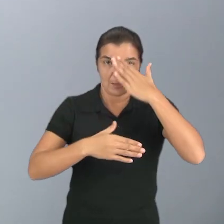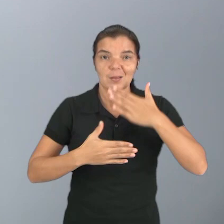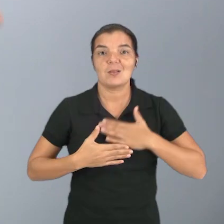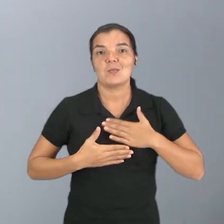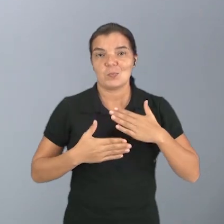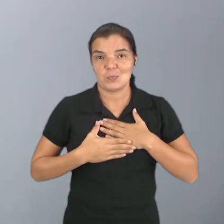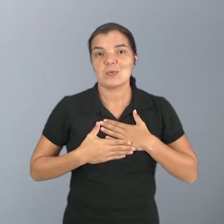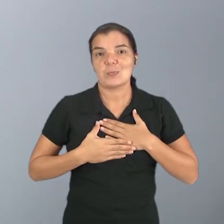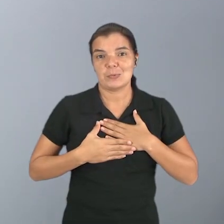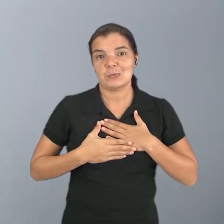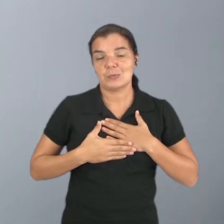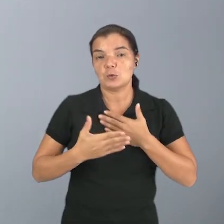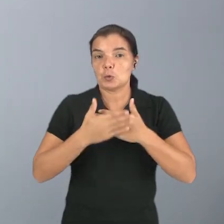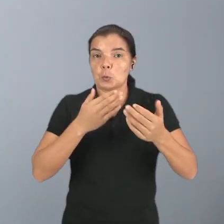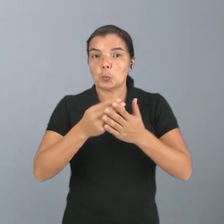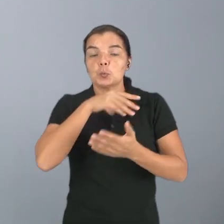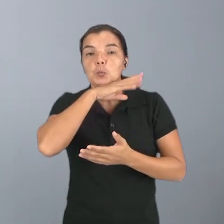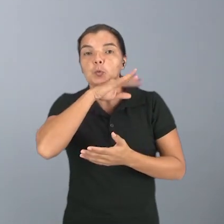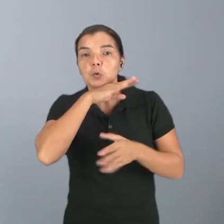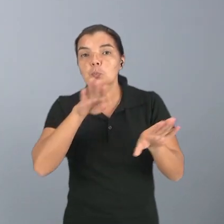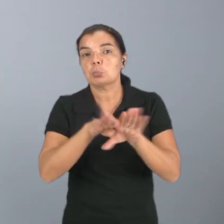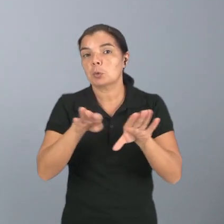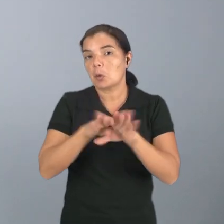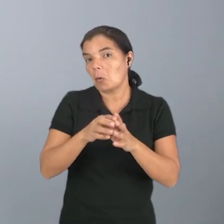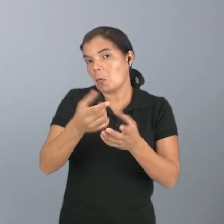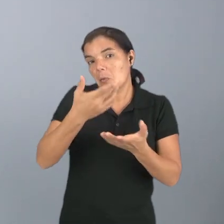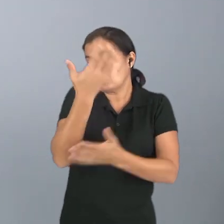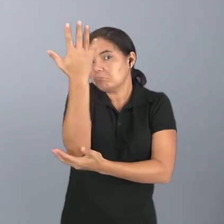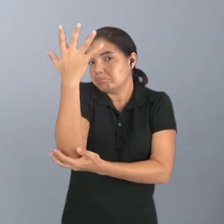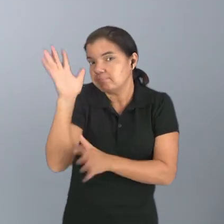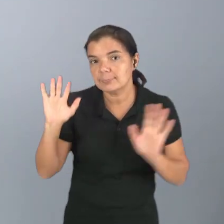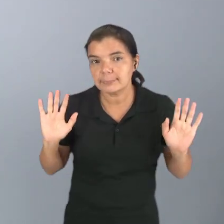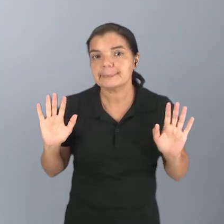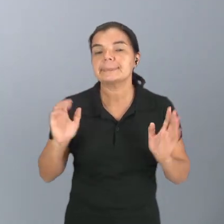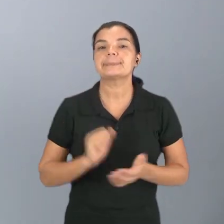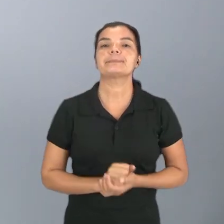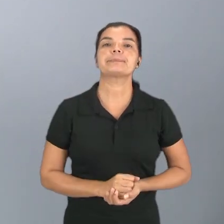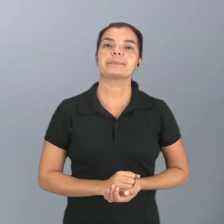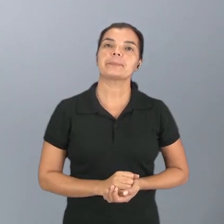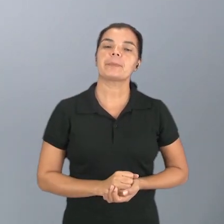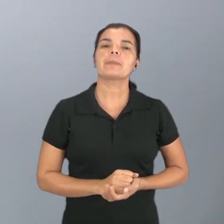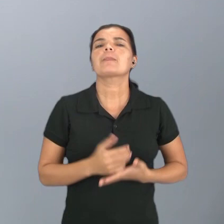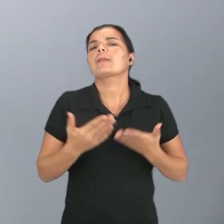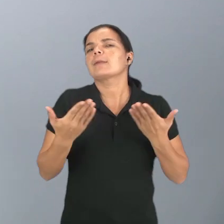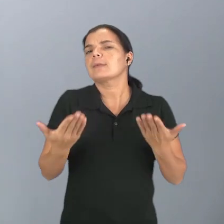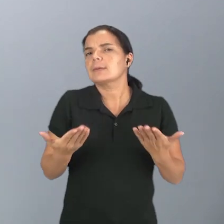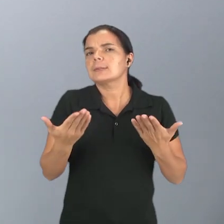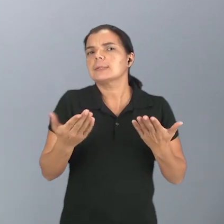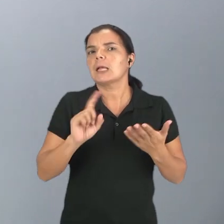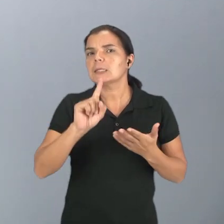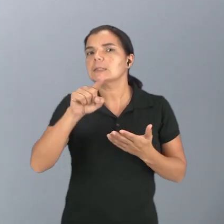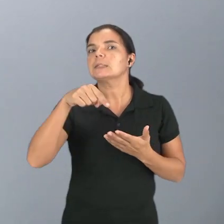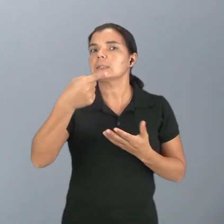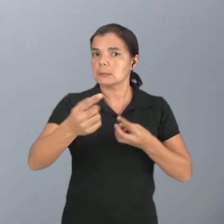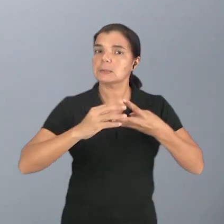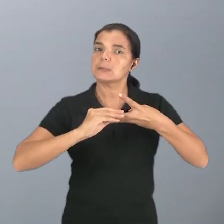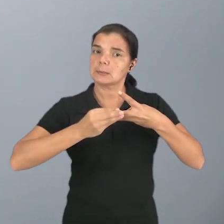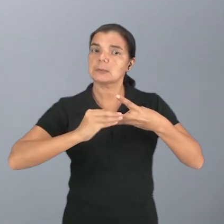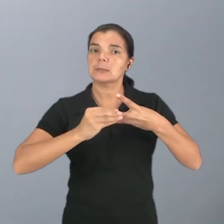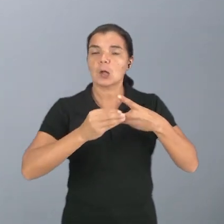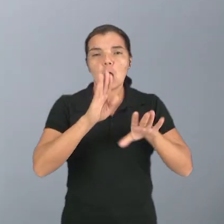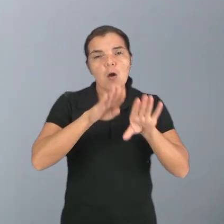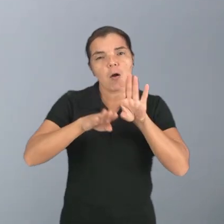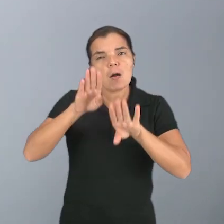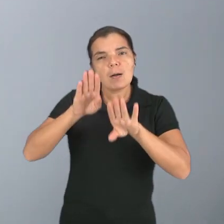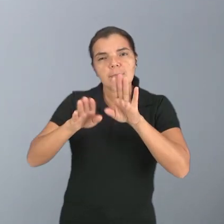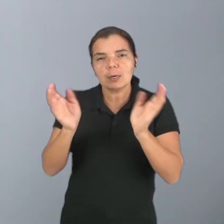ou dentro do corpo de um determinado animal, dentro do corpo de determinada planta. E aí, depois das células, conforme